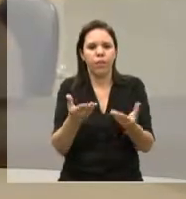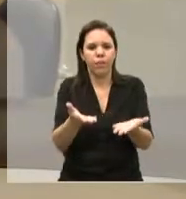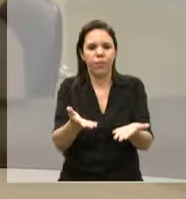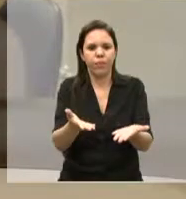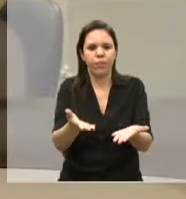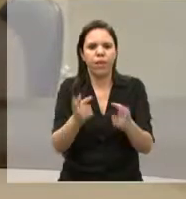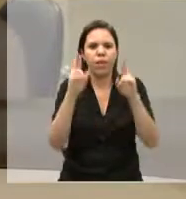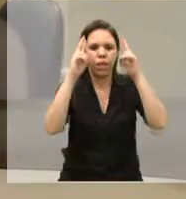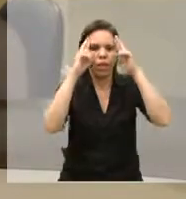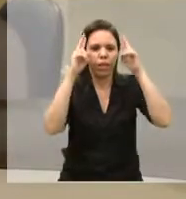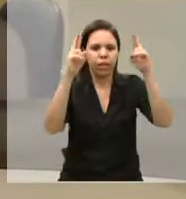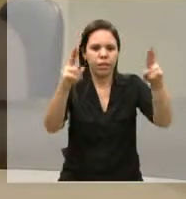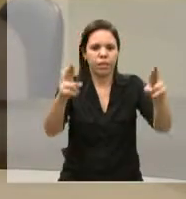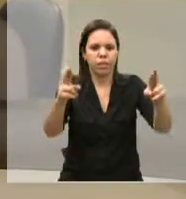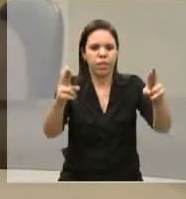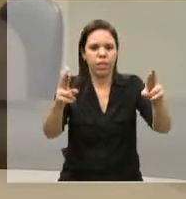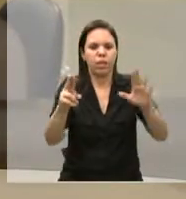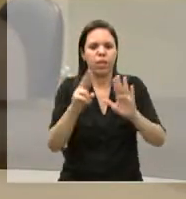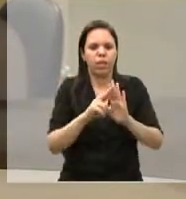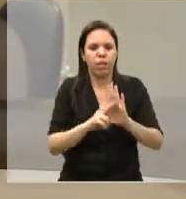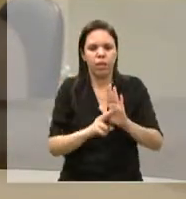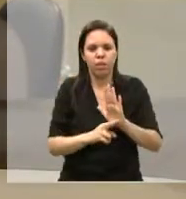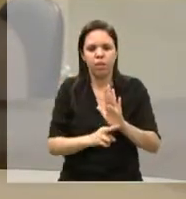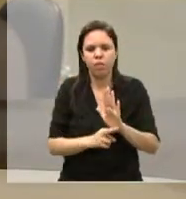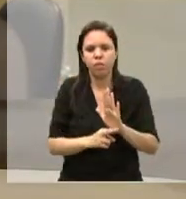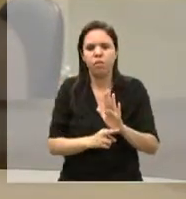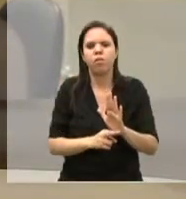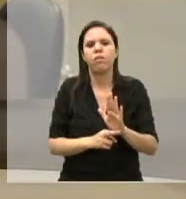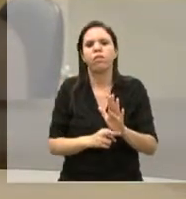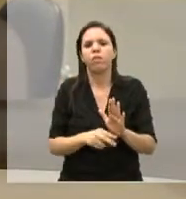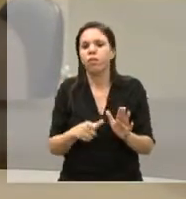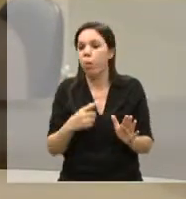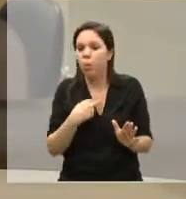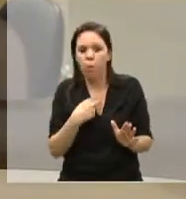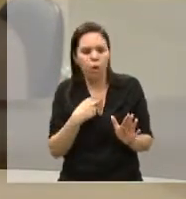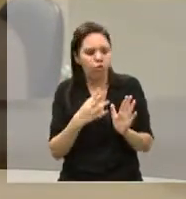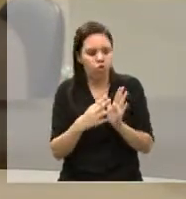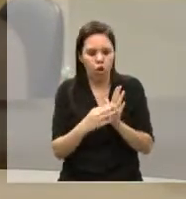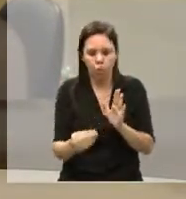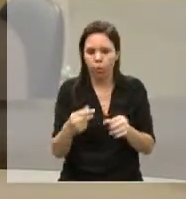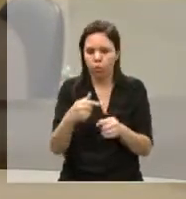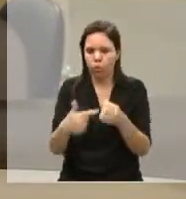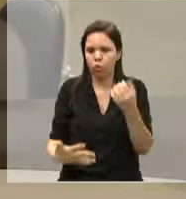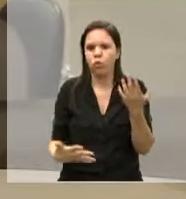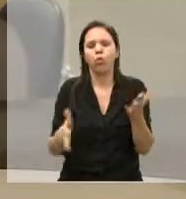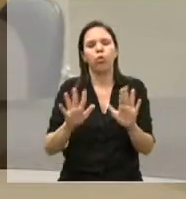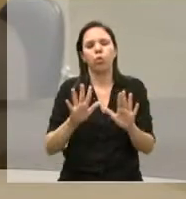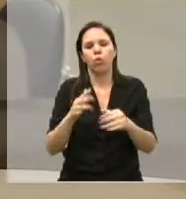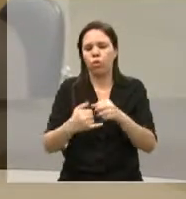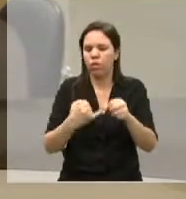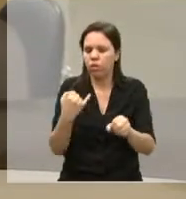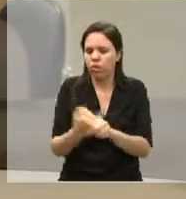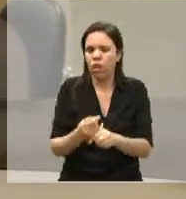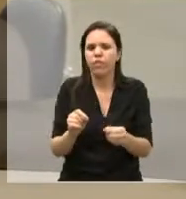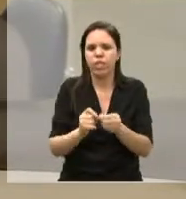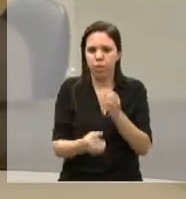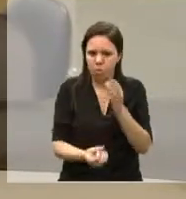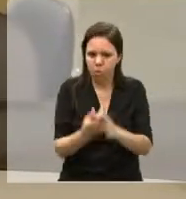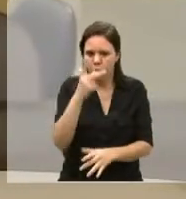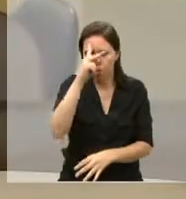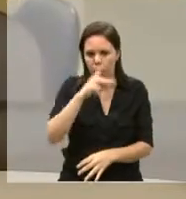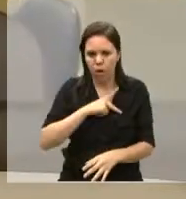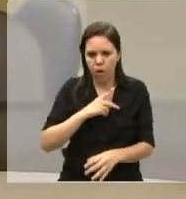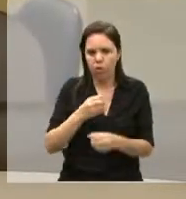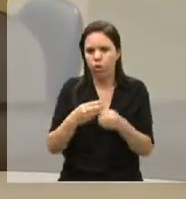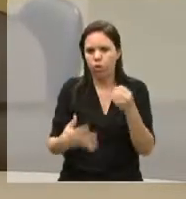que respeitar as regras de não ter plágio, de ser produção própria, referenciação de conteúdos que